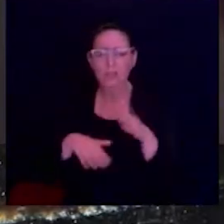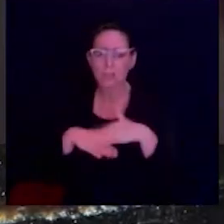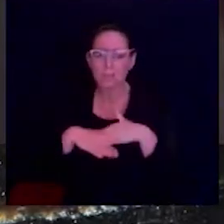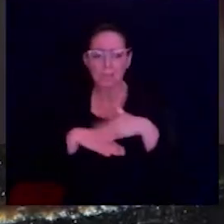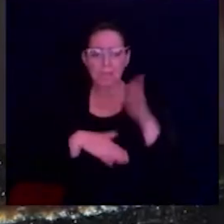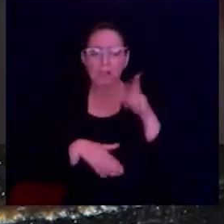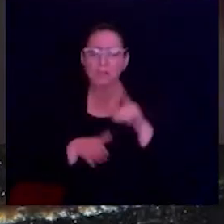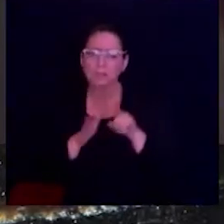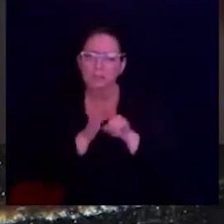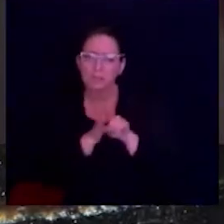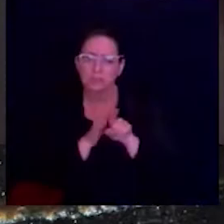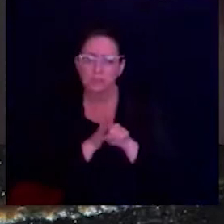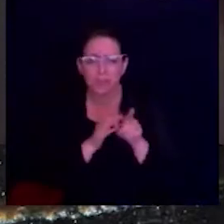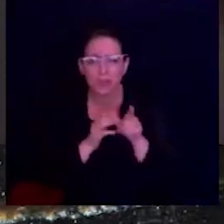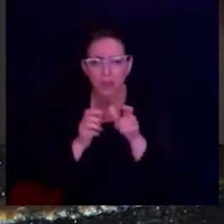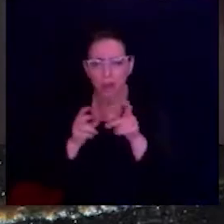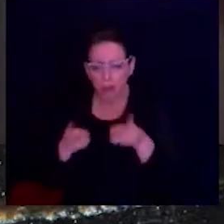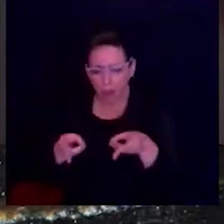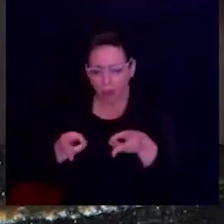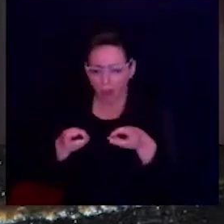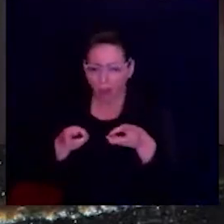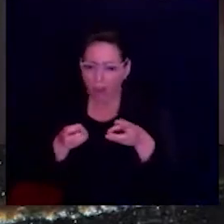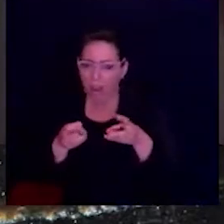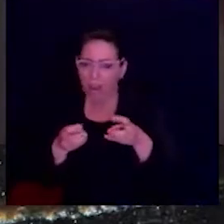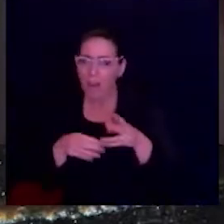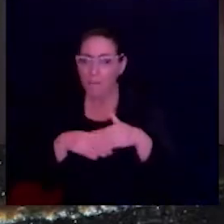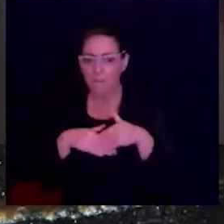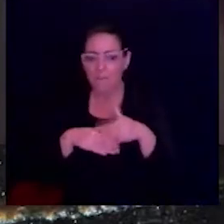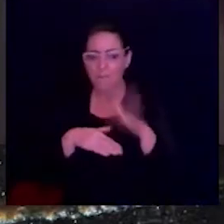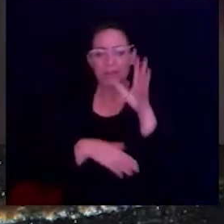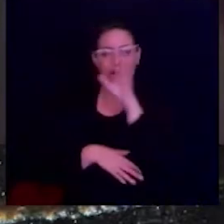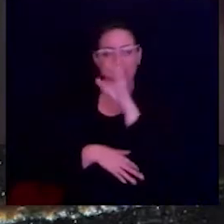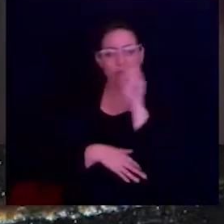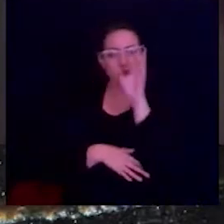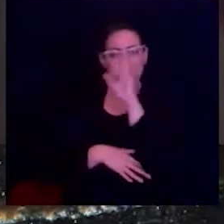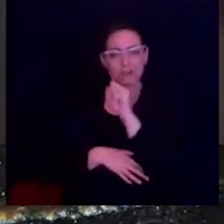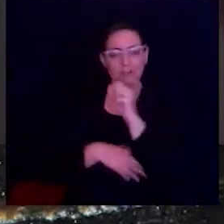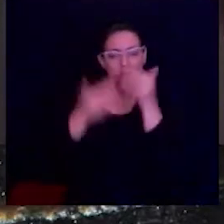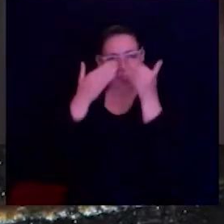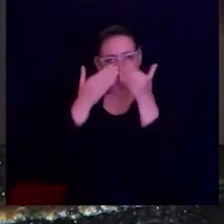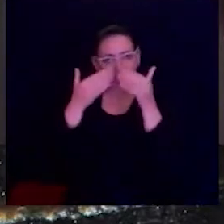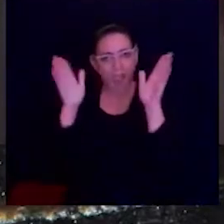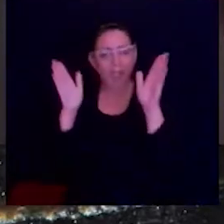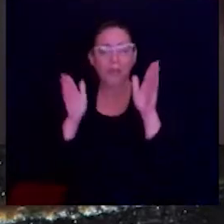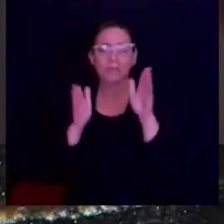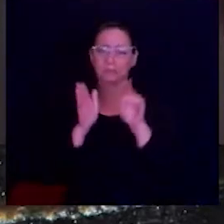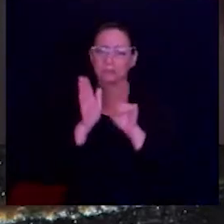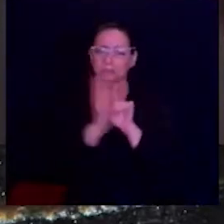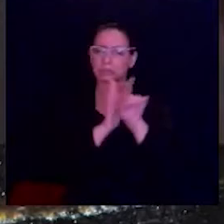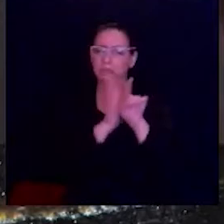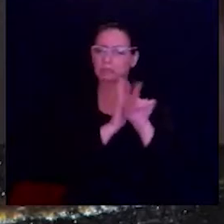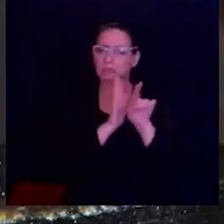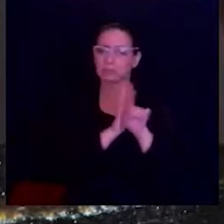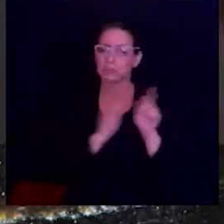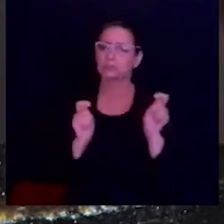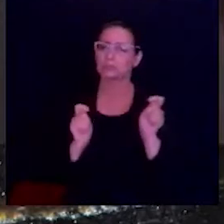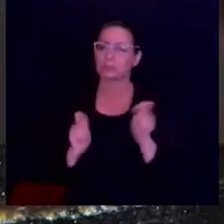sabemos, melhor entendemos a vastidão de nossa ignorância. E mais perguntas somos capazes de